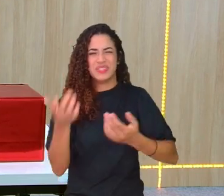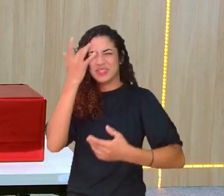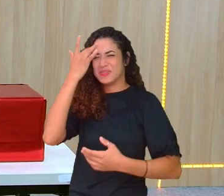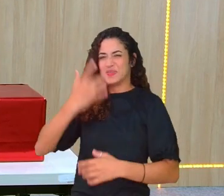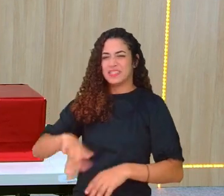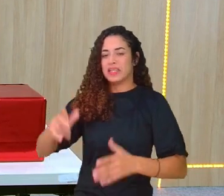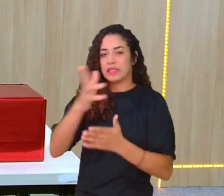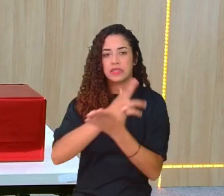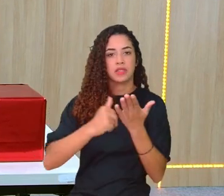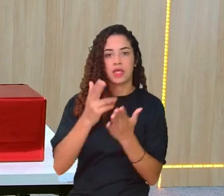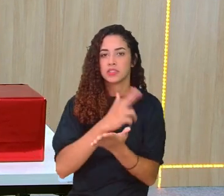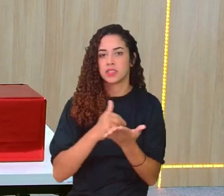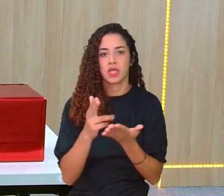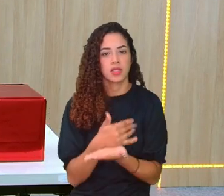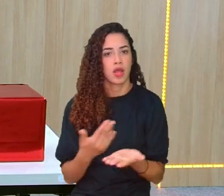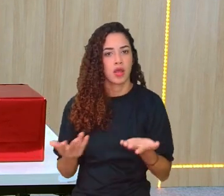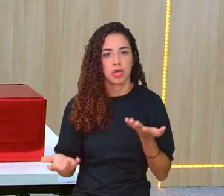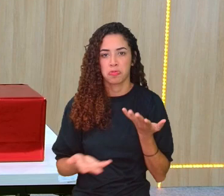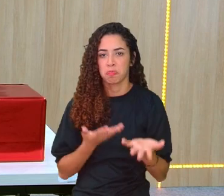isso